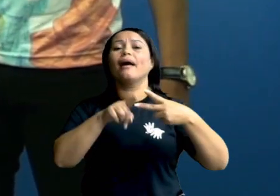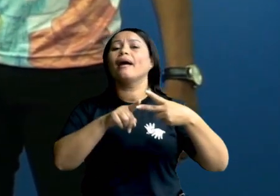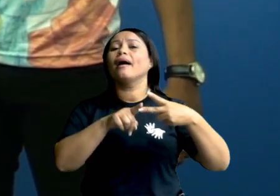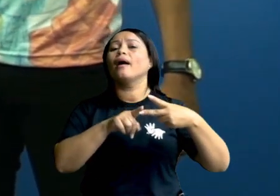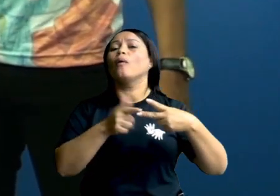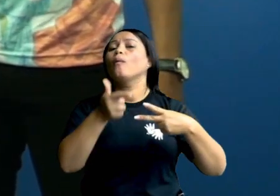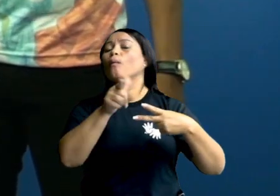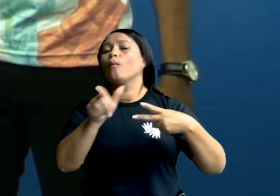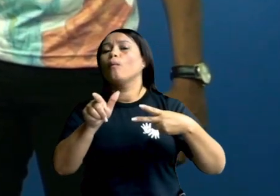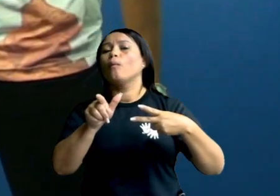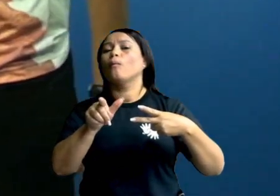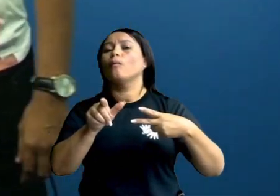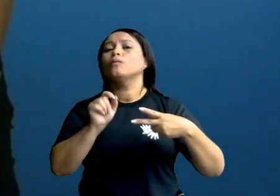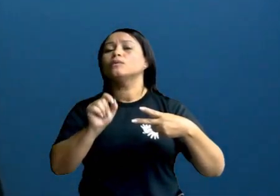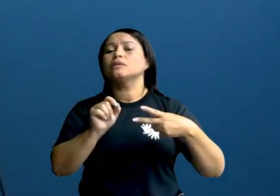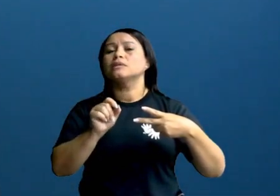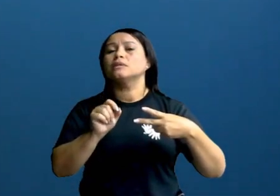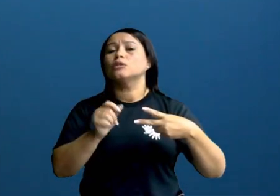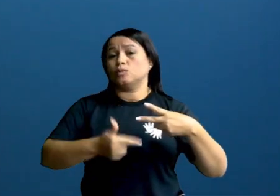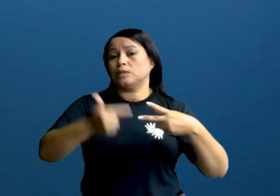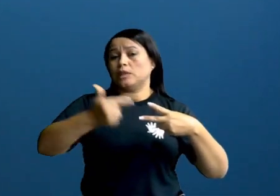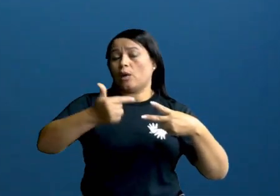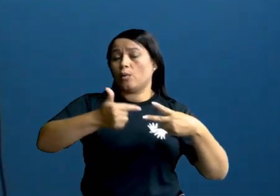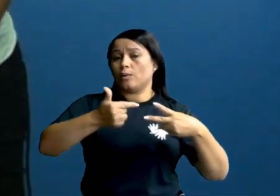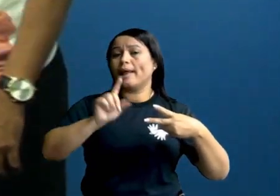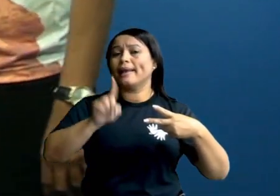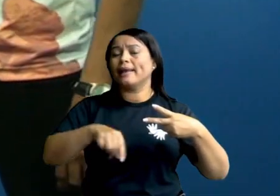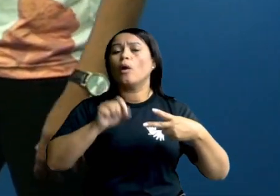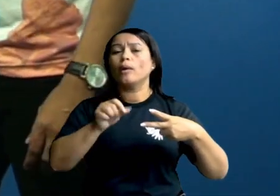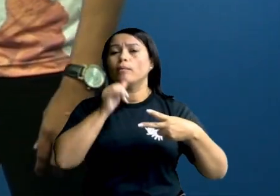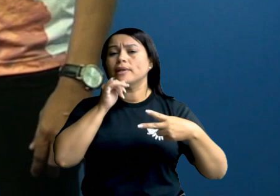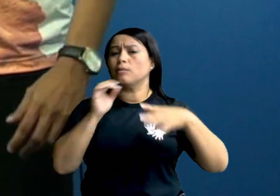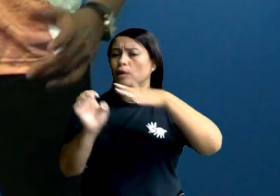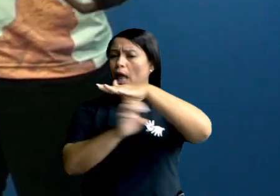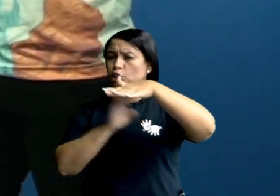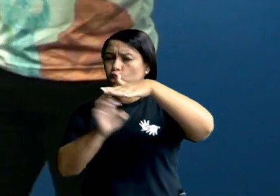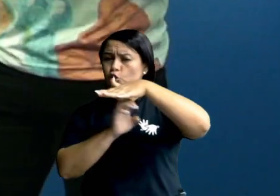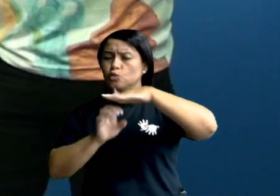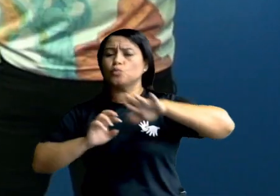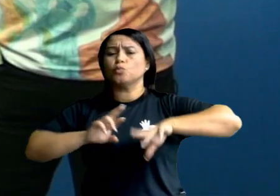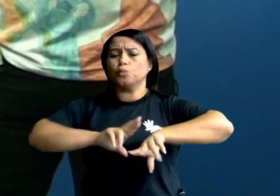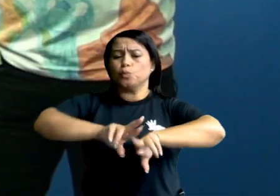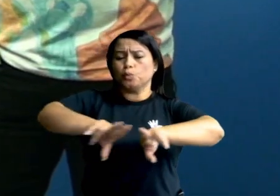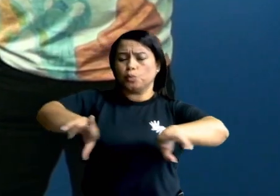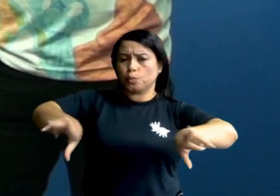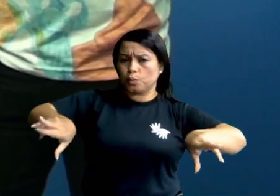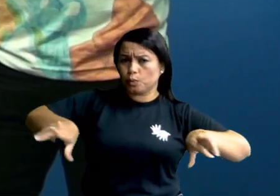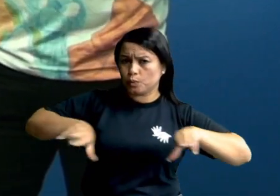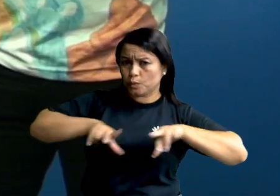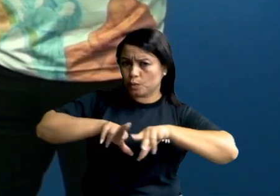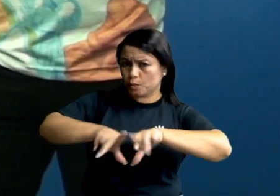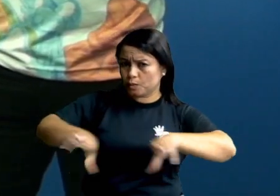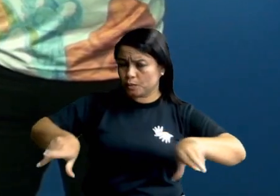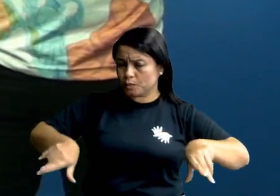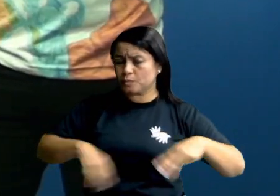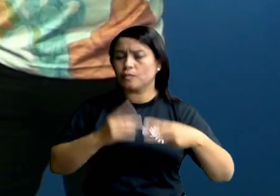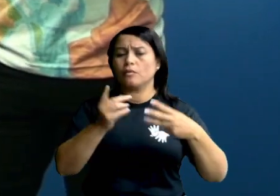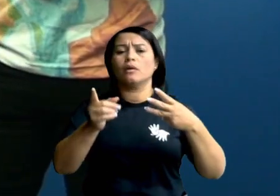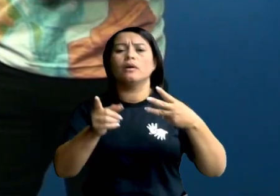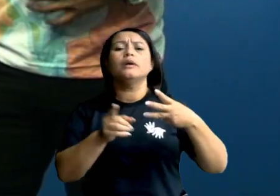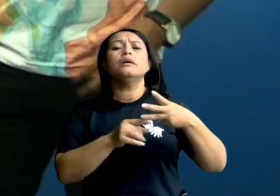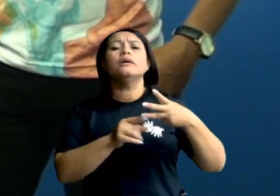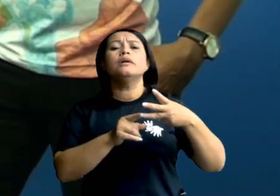também vai atuar no setor secundário, que seria a atividade industrial, né, os seus vários ramos, né, vamos dizer